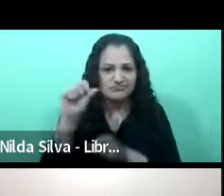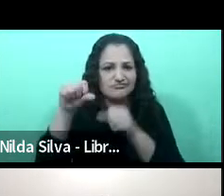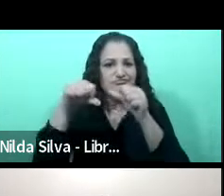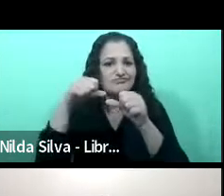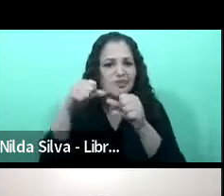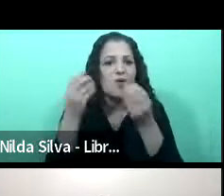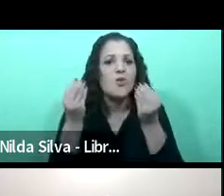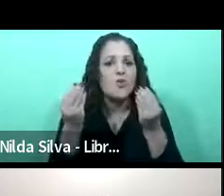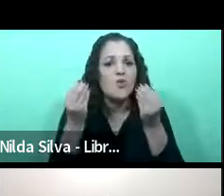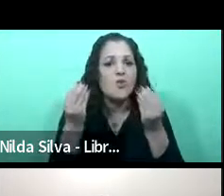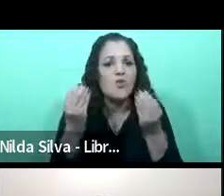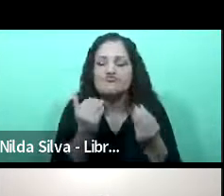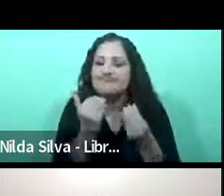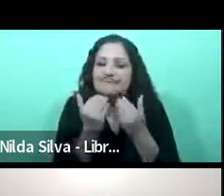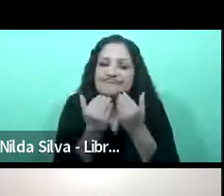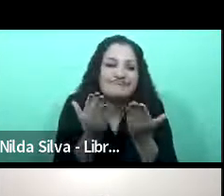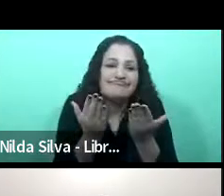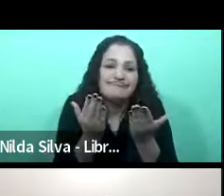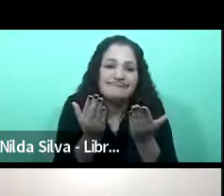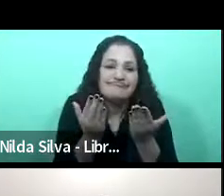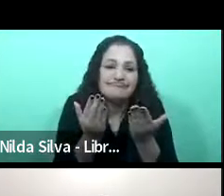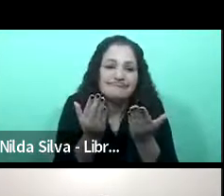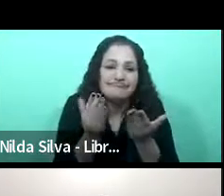vem, né?